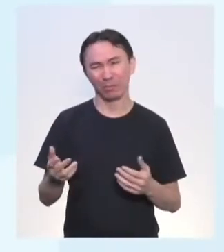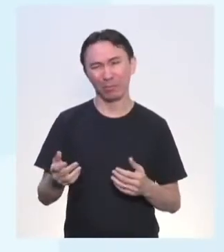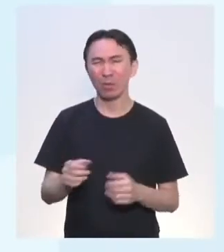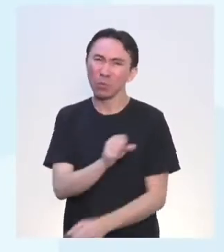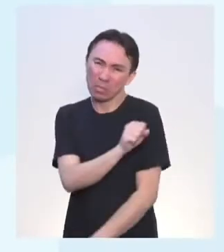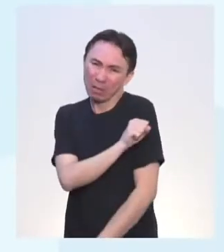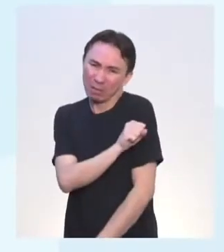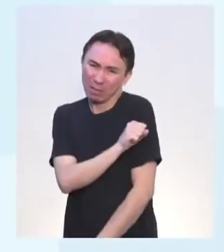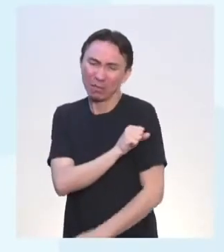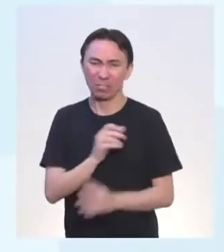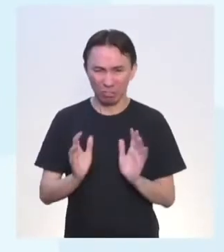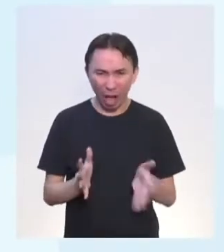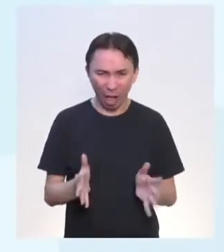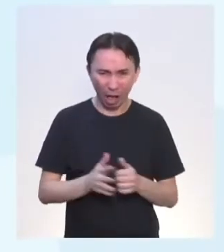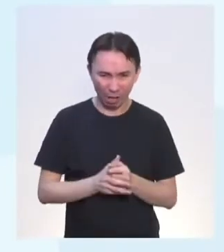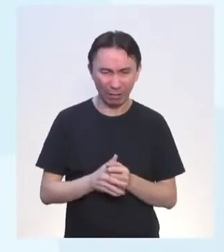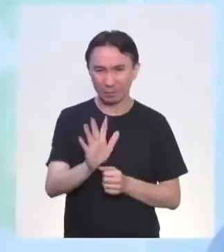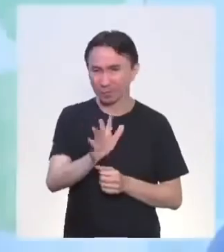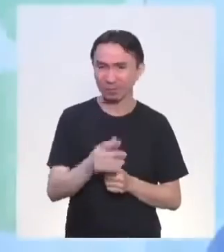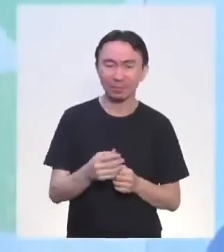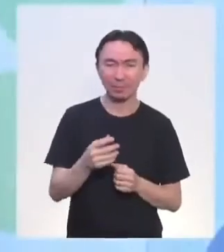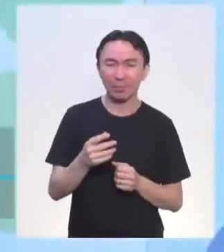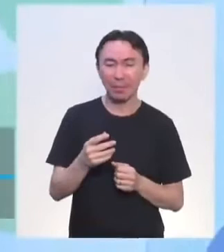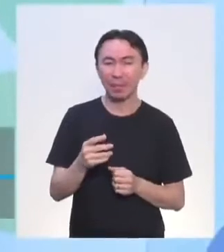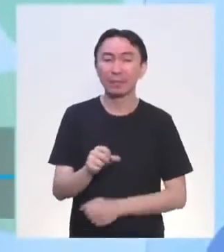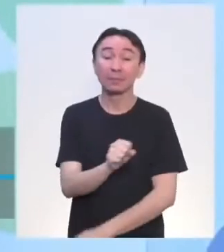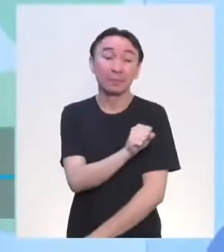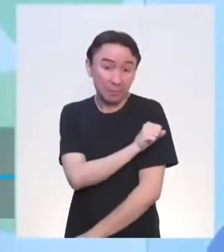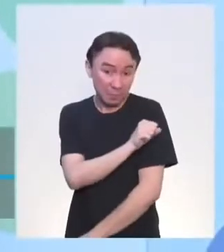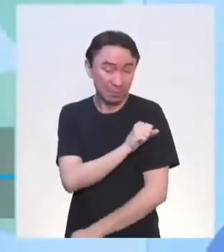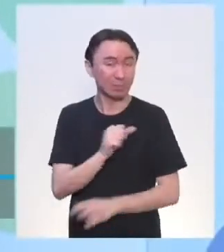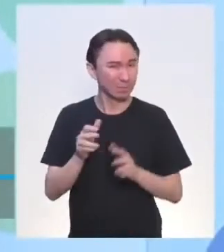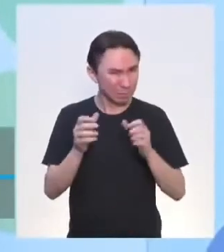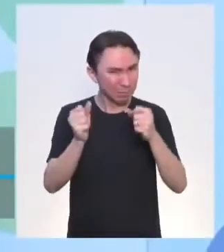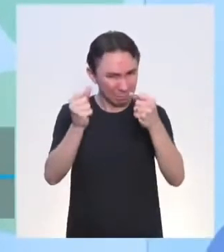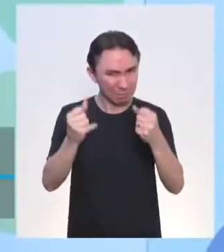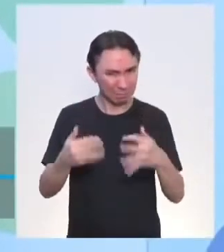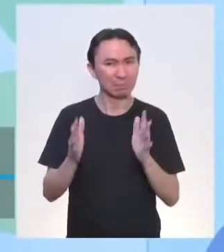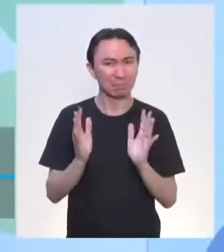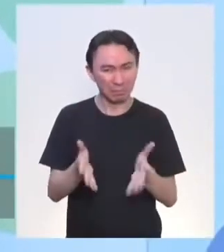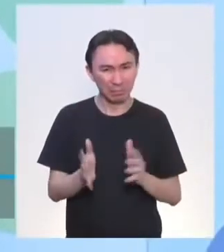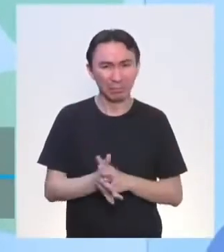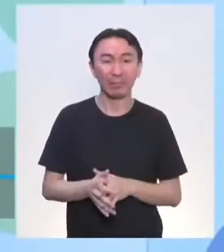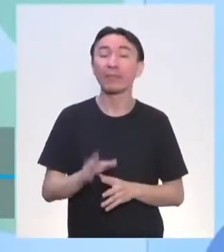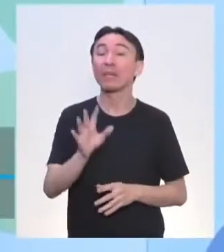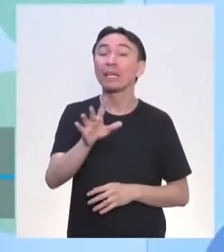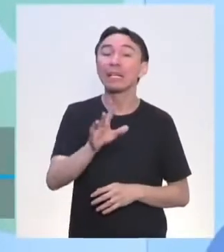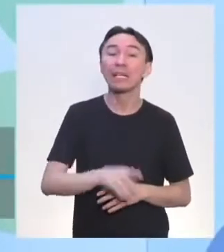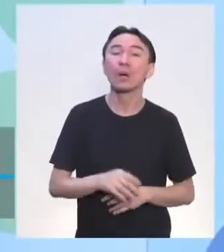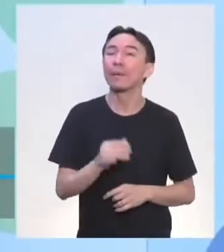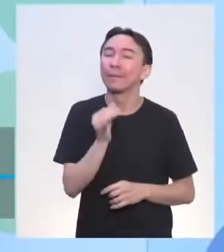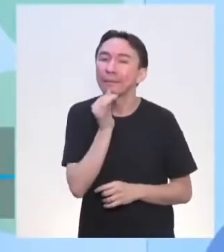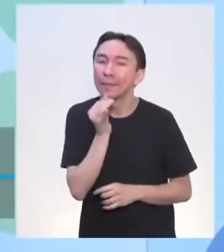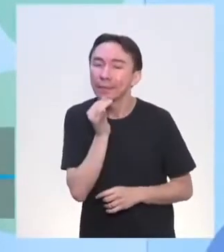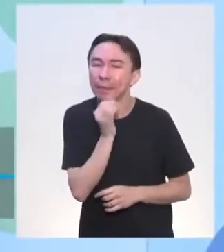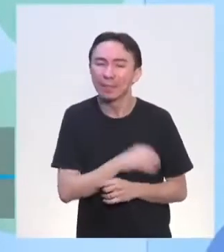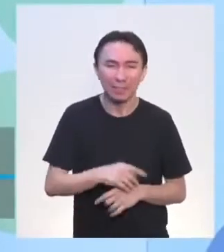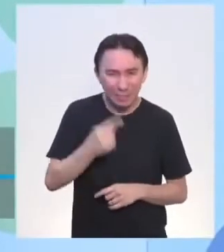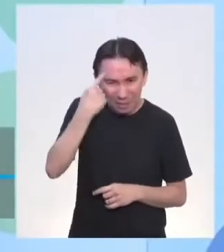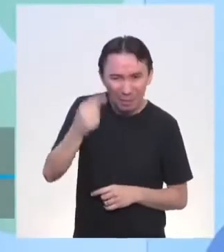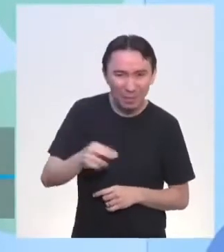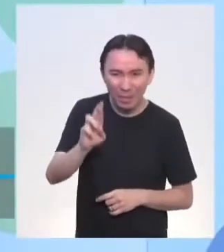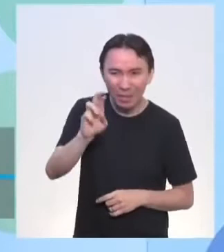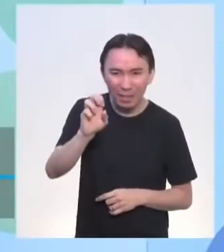ano mesmo, pode voltar para mim agora para eu explicar para eles. A gente trabalhou com o 8º ano mesmo a questão da resenha, né? Acho que foi umas